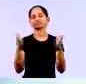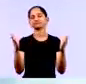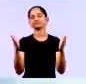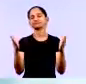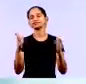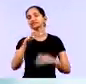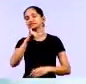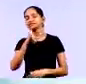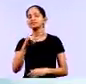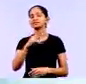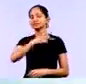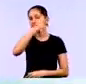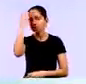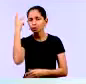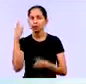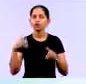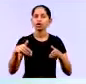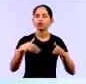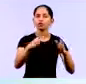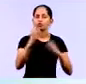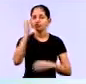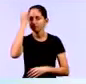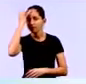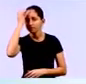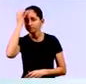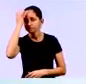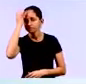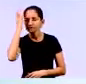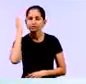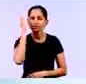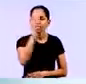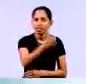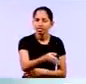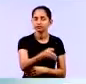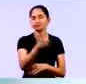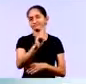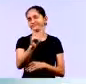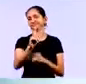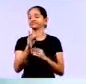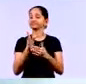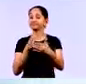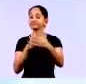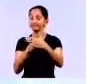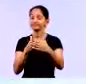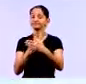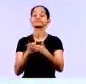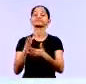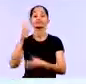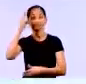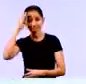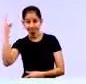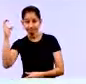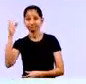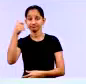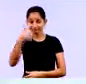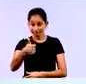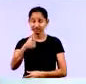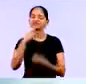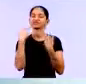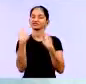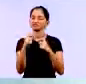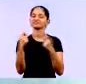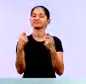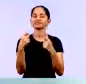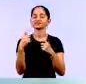desconfiem daqueles caminhos que levam mais facilmente. Então, todo caminho para se chegar ao sucesso, ele realmente